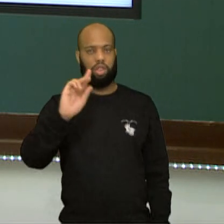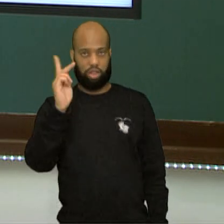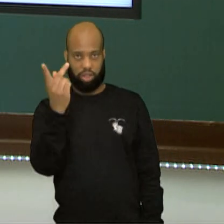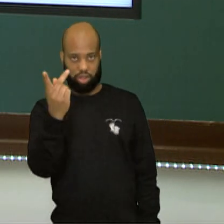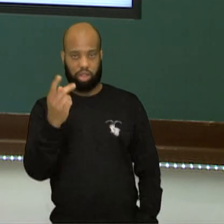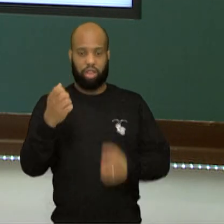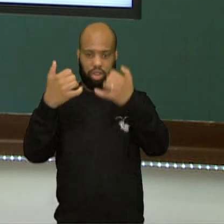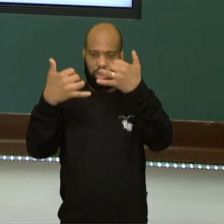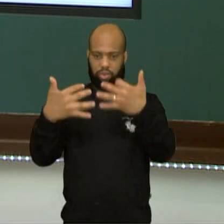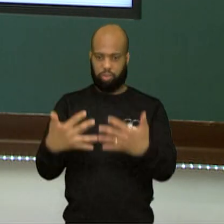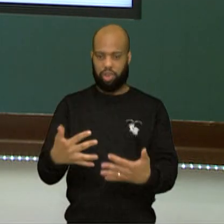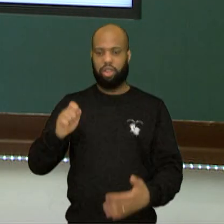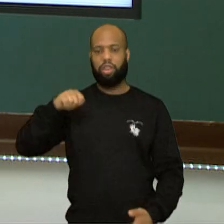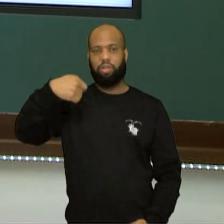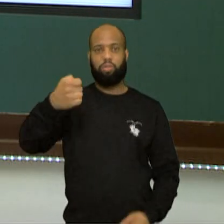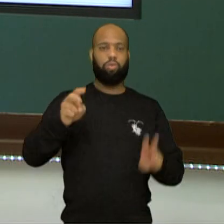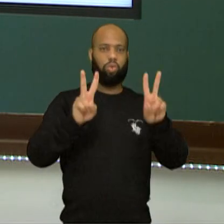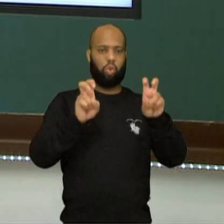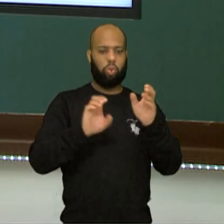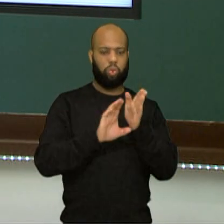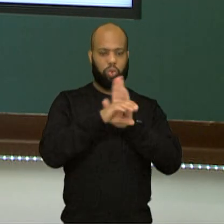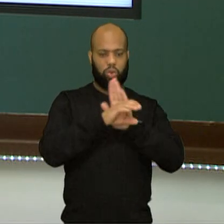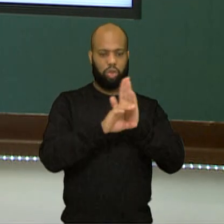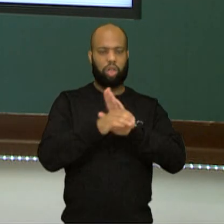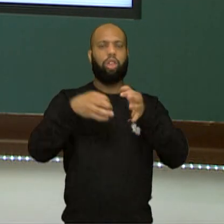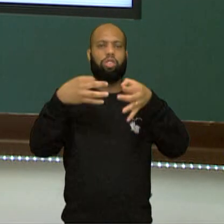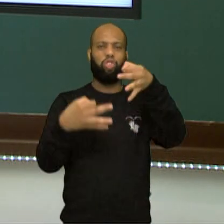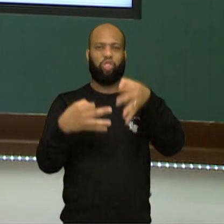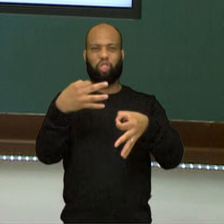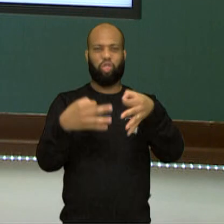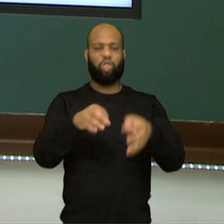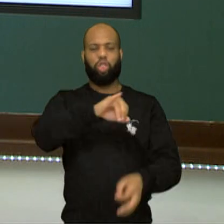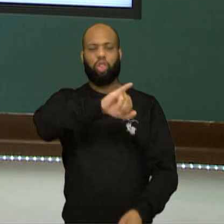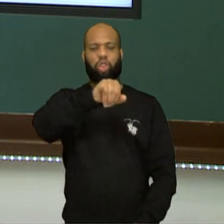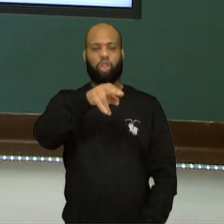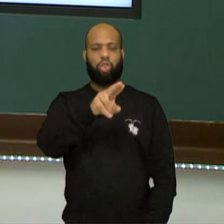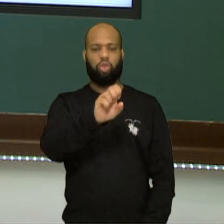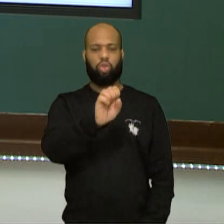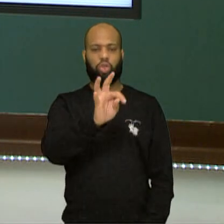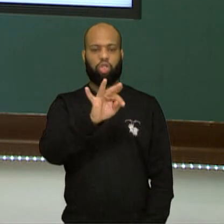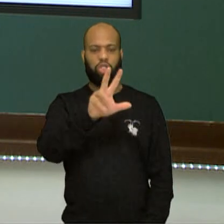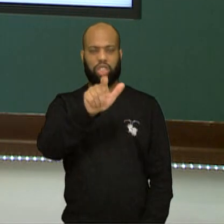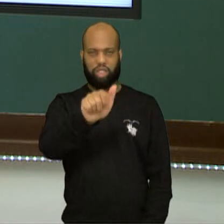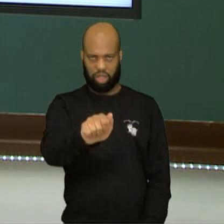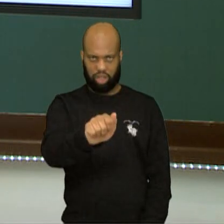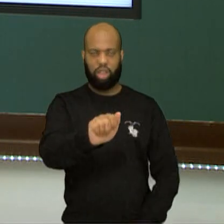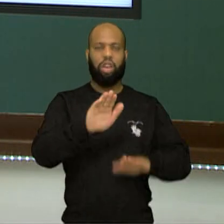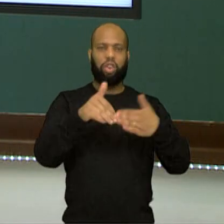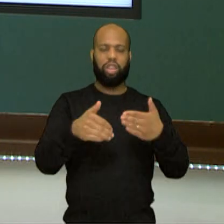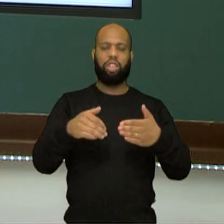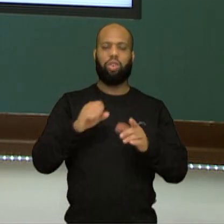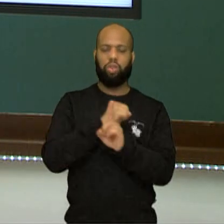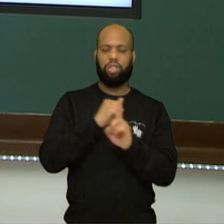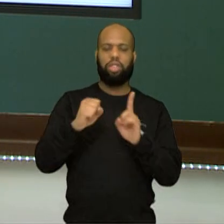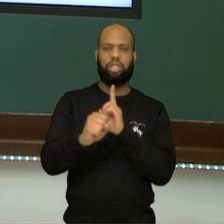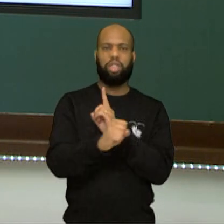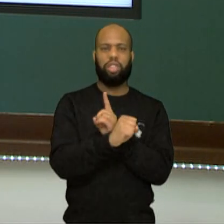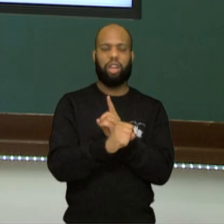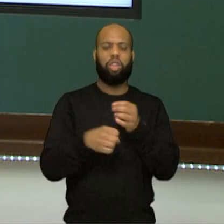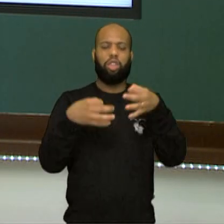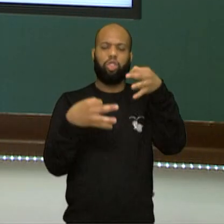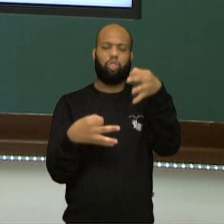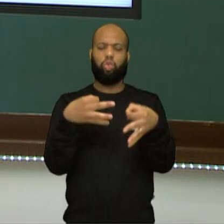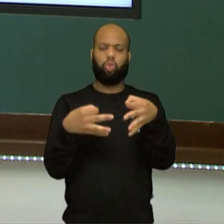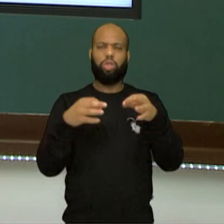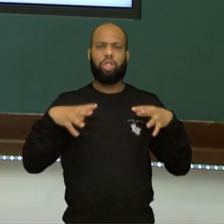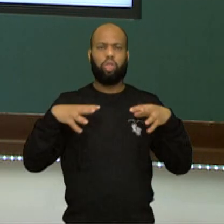Da justiça. Então, vamos pensar, uma sociedade justa é uma sociedade em que todos